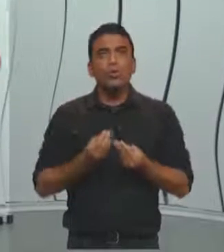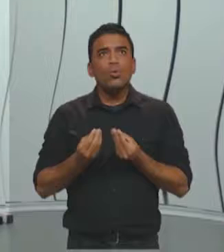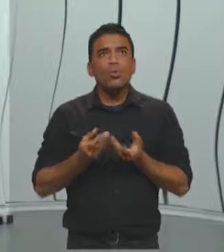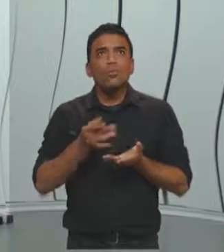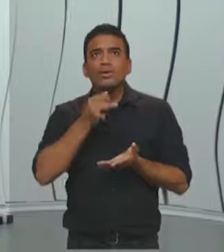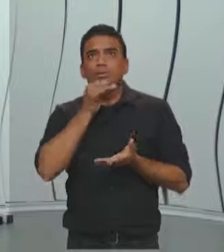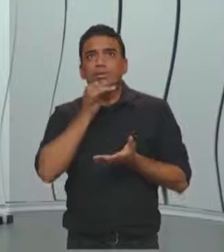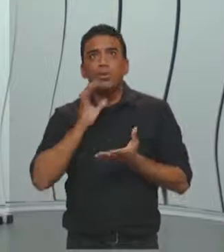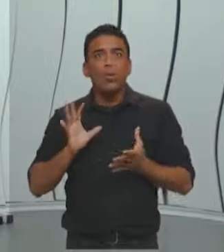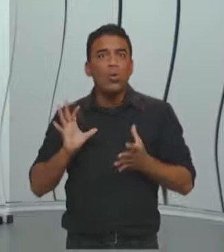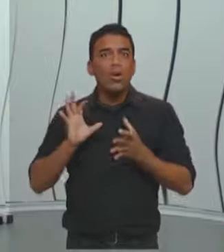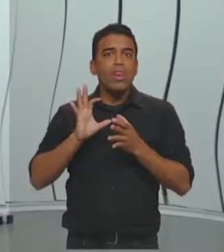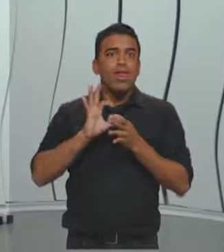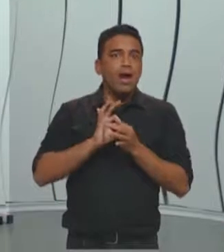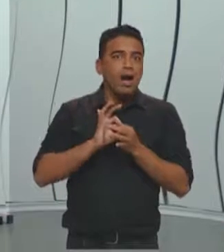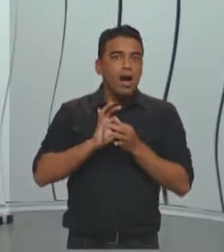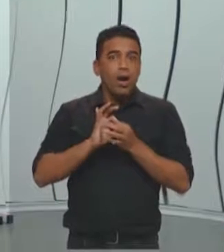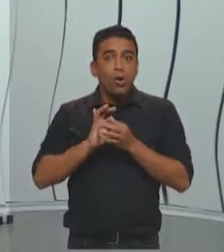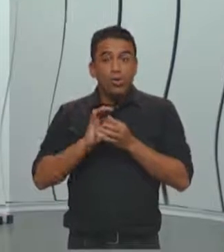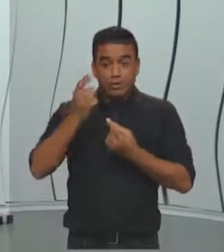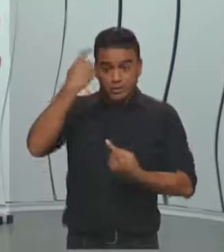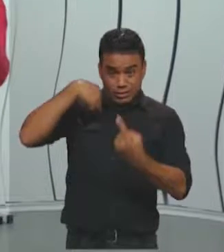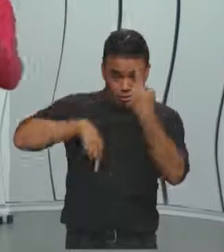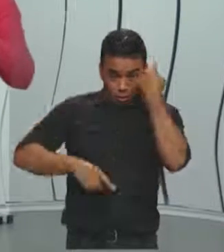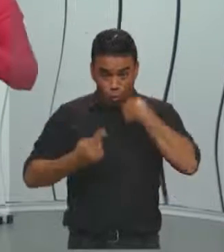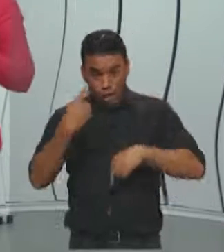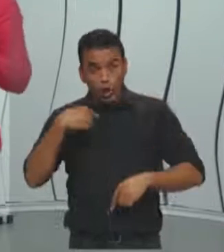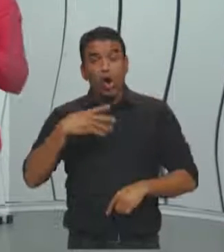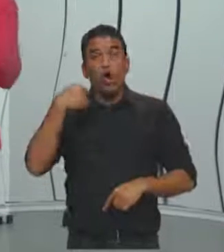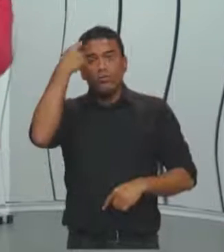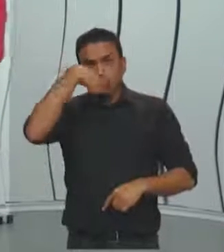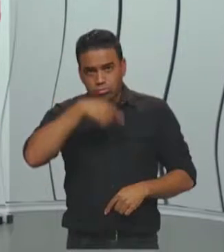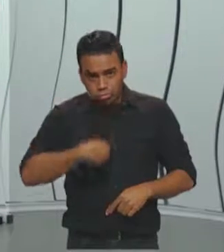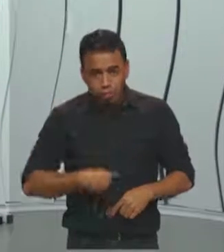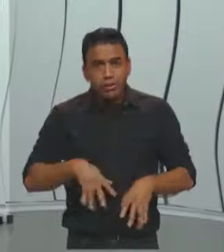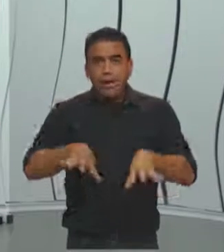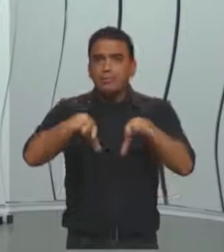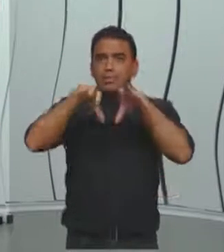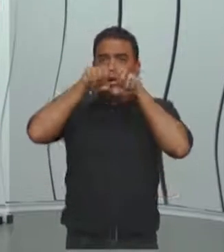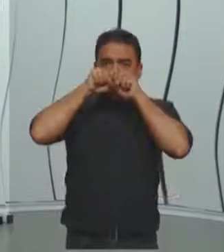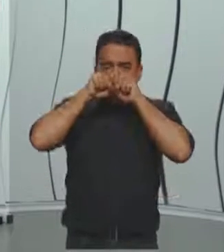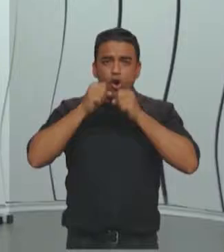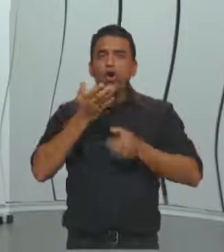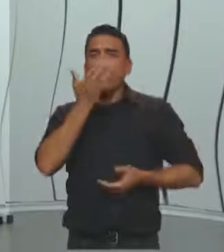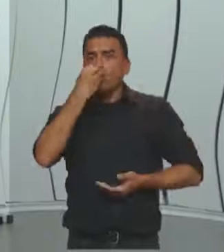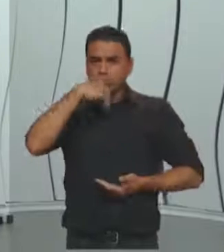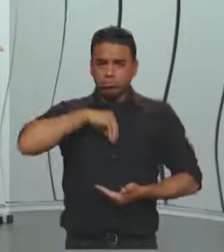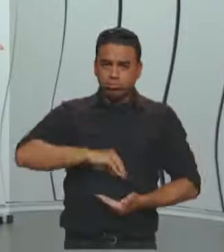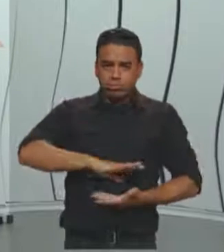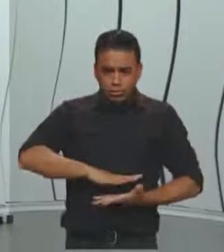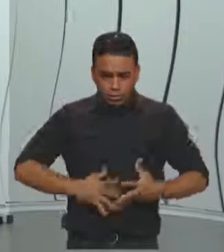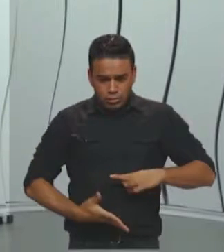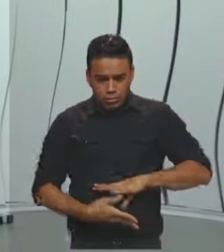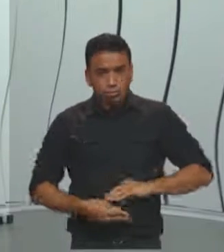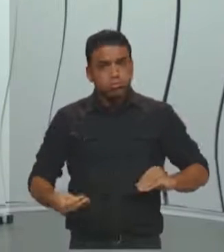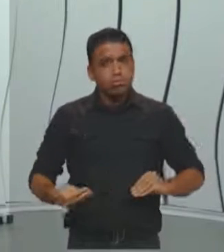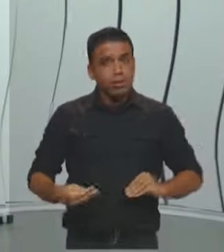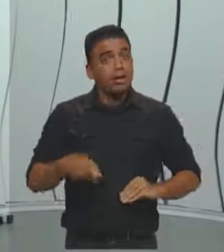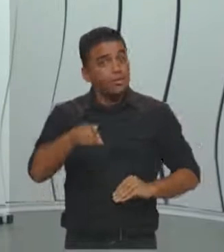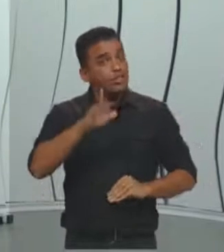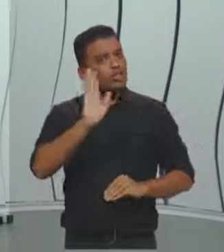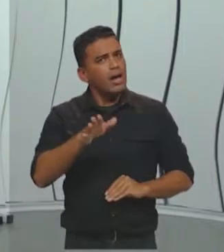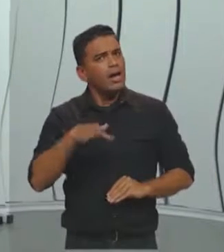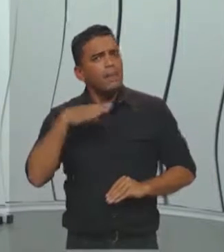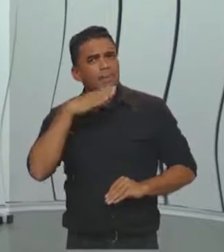a integração do aparelho circulatório, digestivo, respiratório, você hoje já deu para perceber que eles